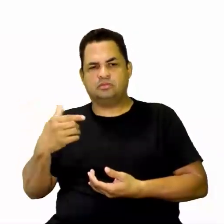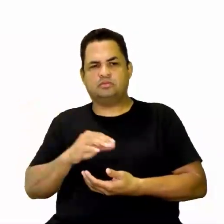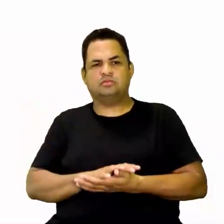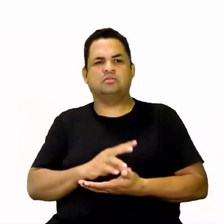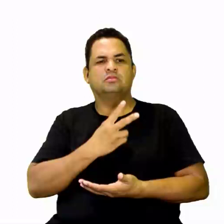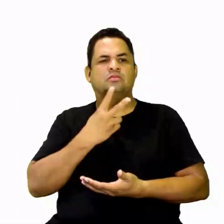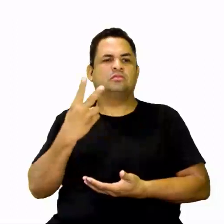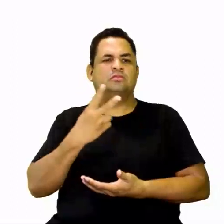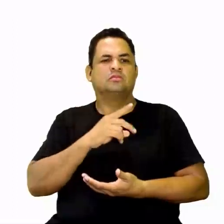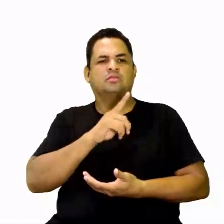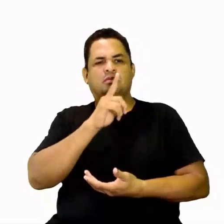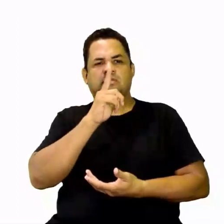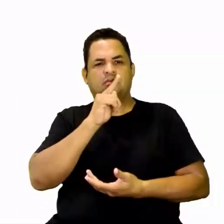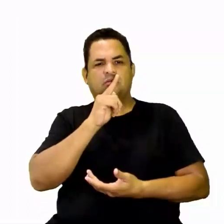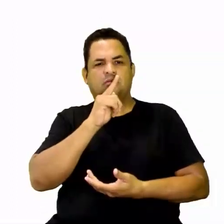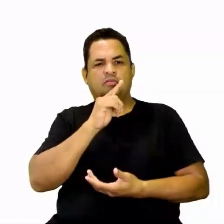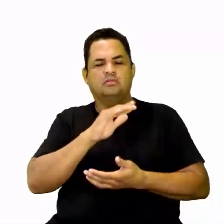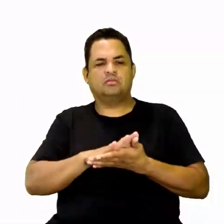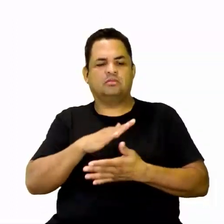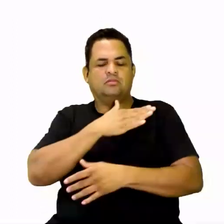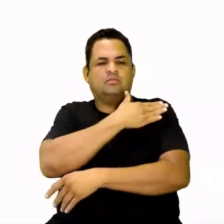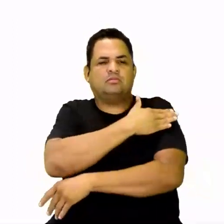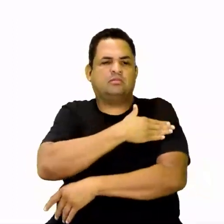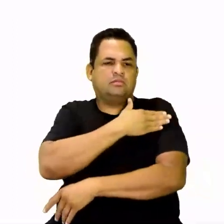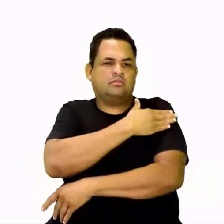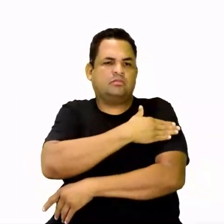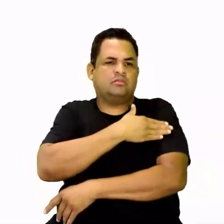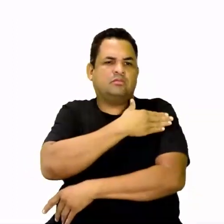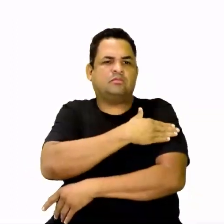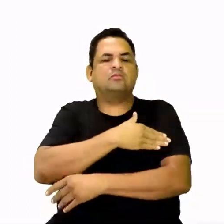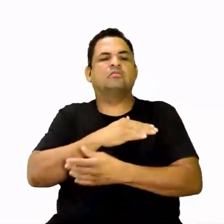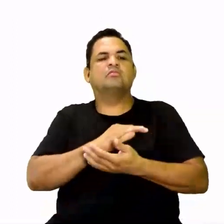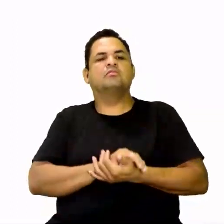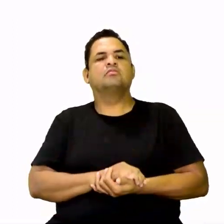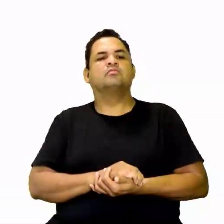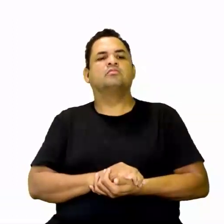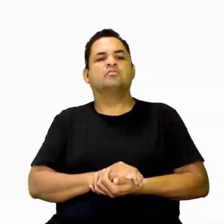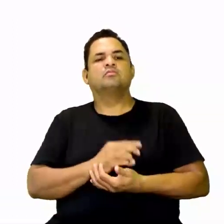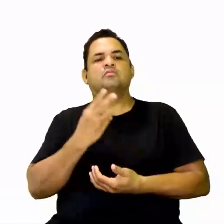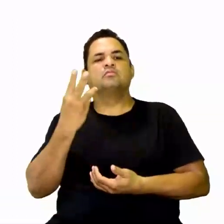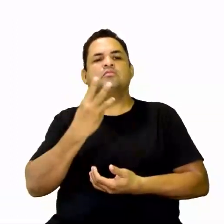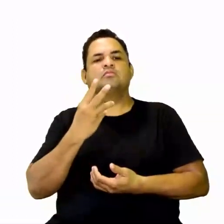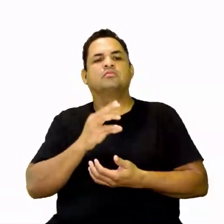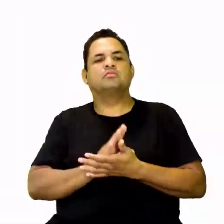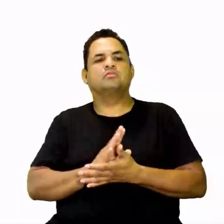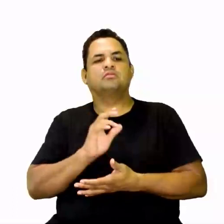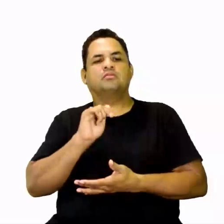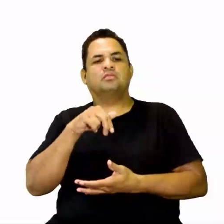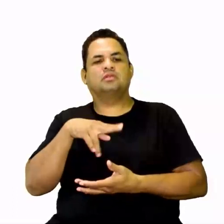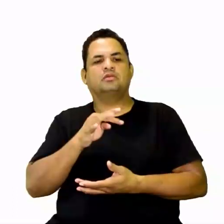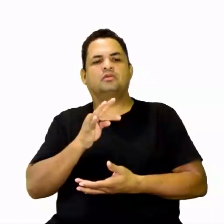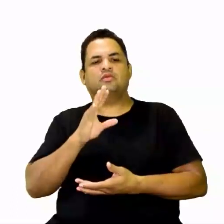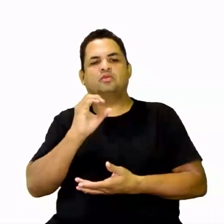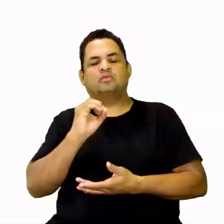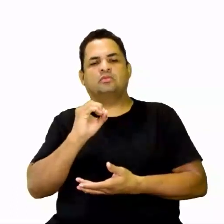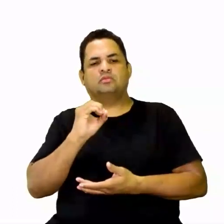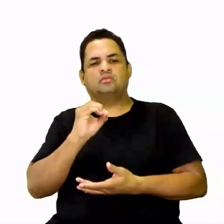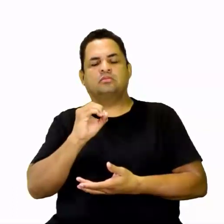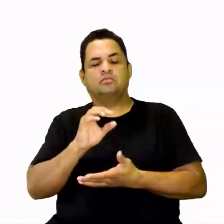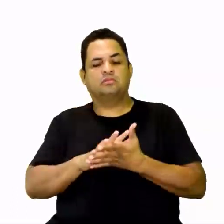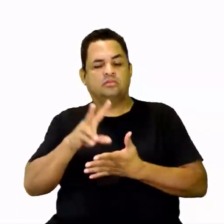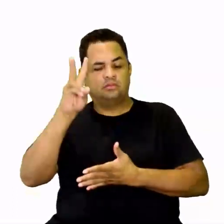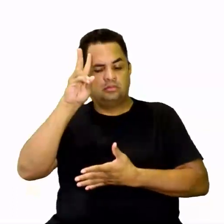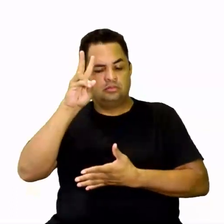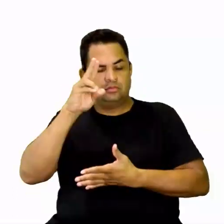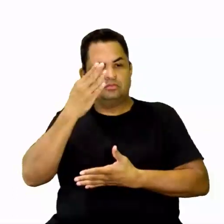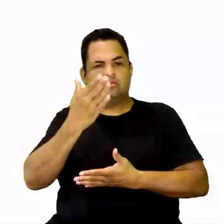Segundo, água e álcool. Terceiro, granito. Lembra o que é o granito,